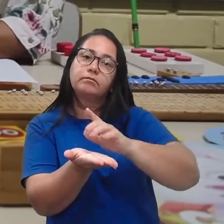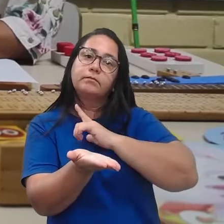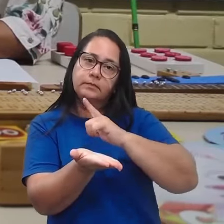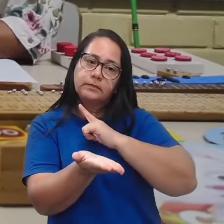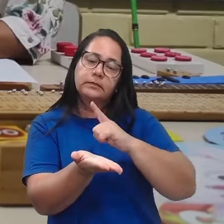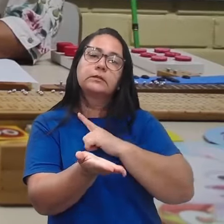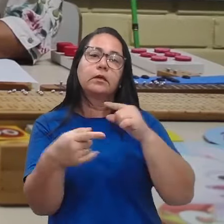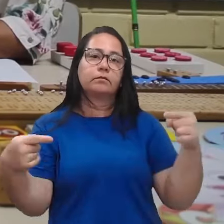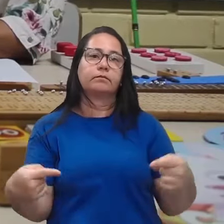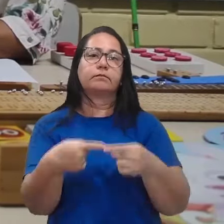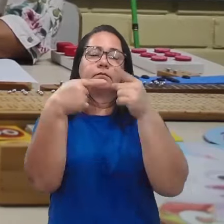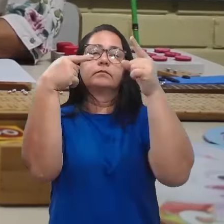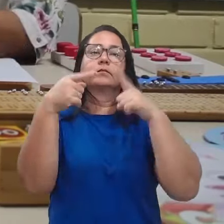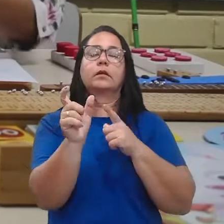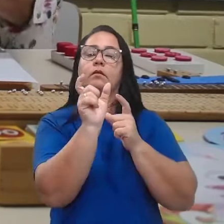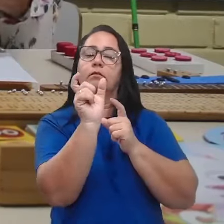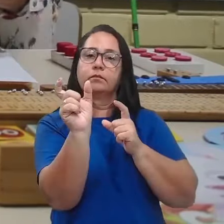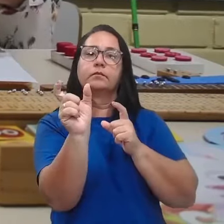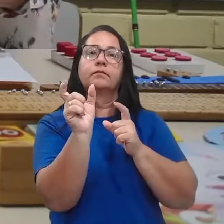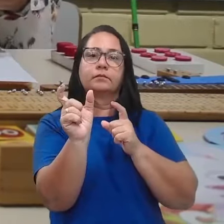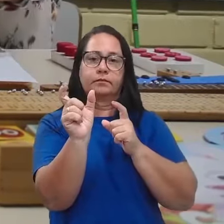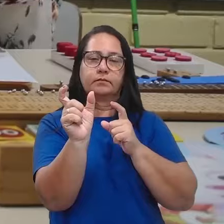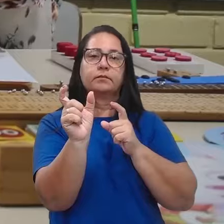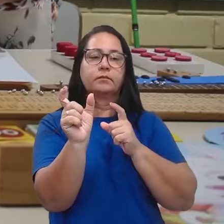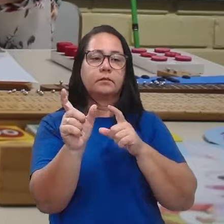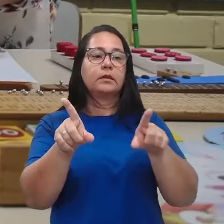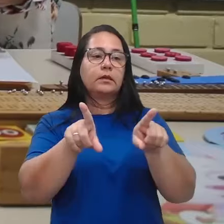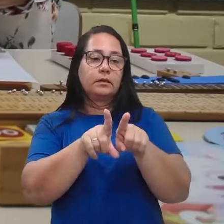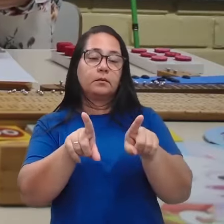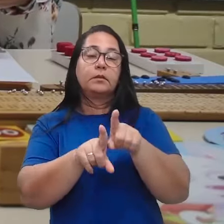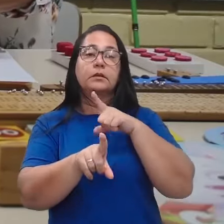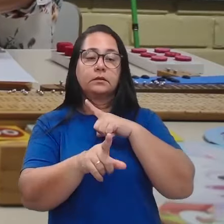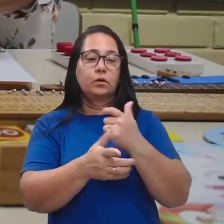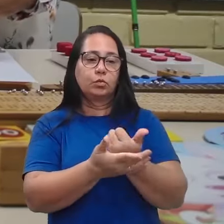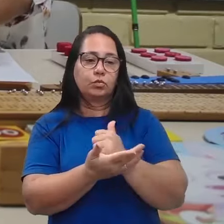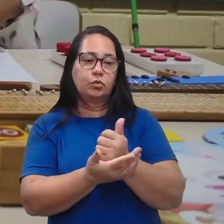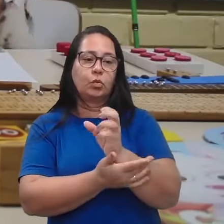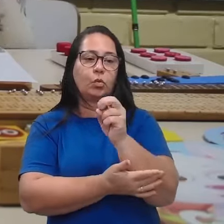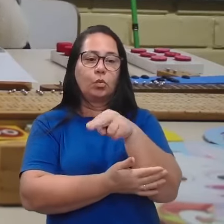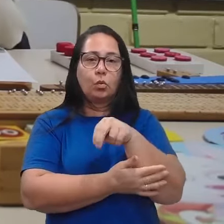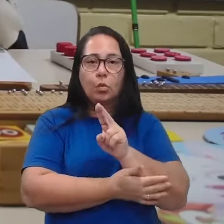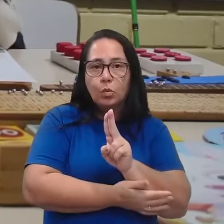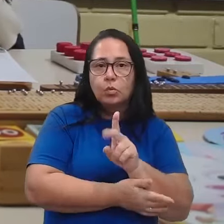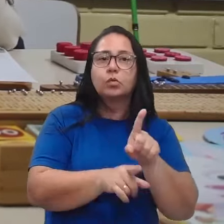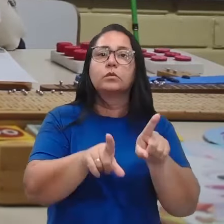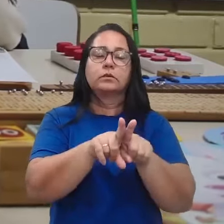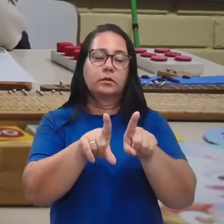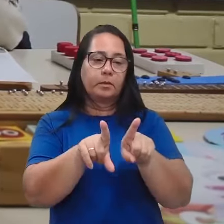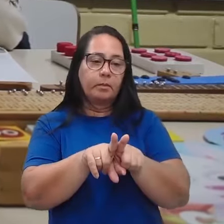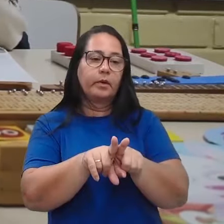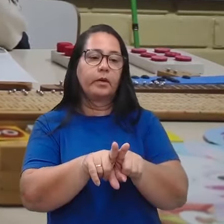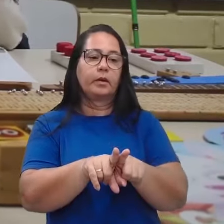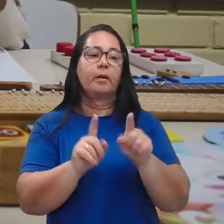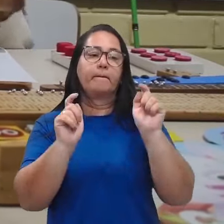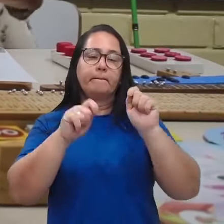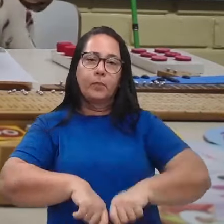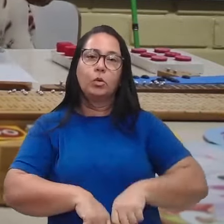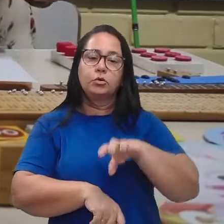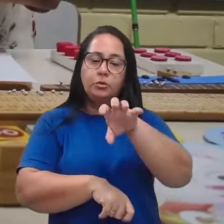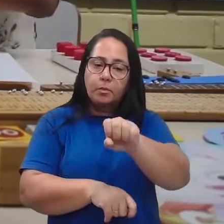correspondente à sílaba, né? Isso. Como também tem ali o jogo do Uno, com as cartas do Uno, onde você vai pegar ela